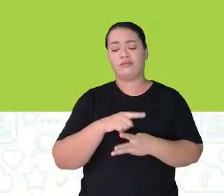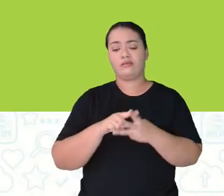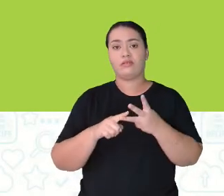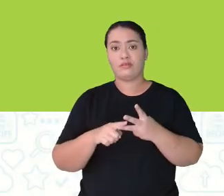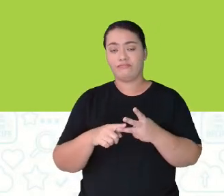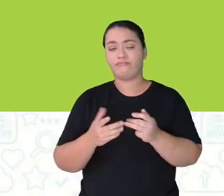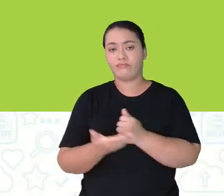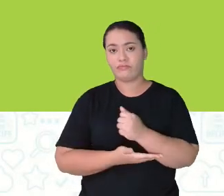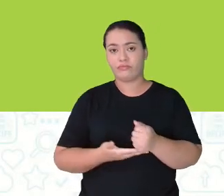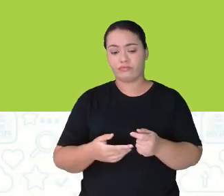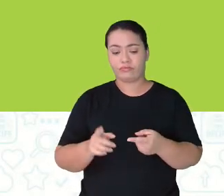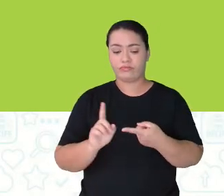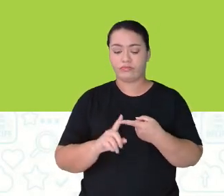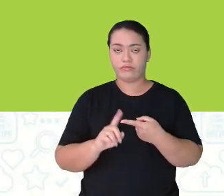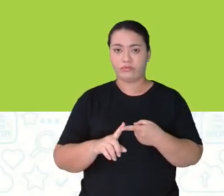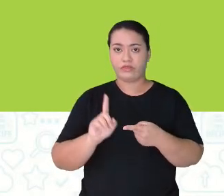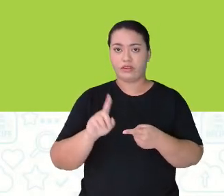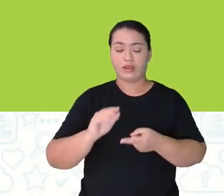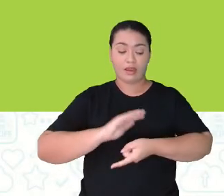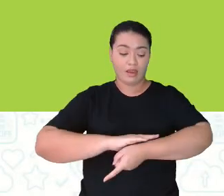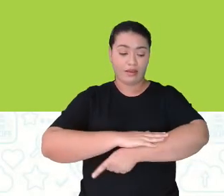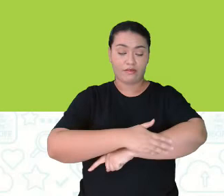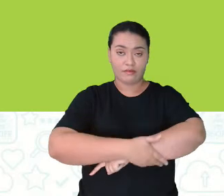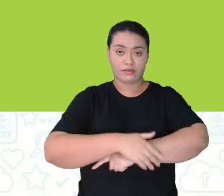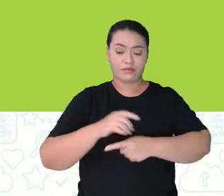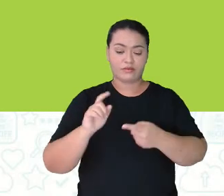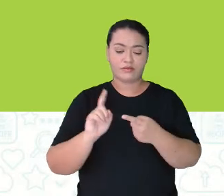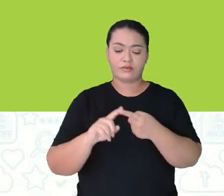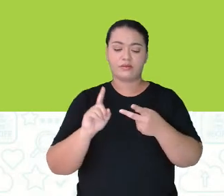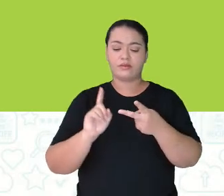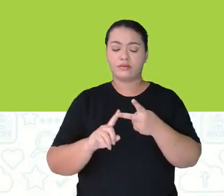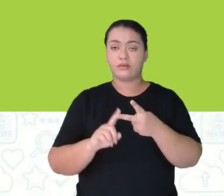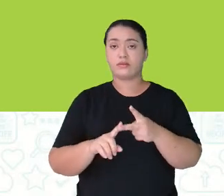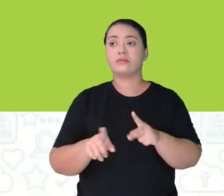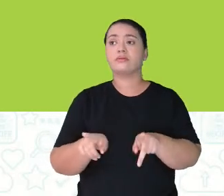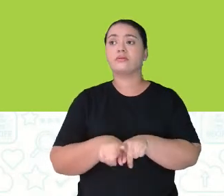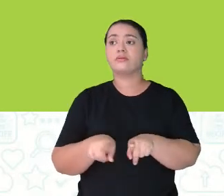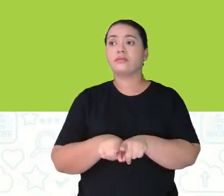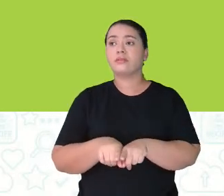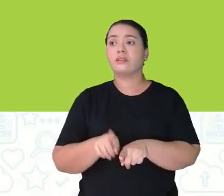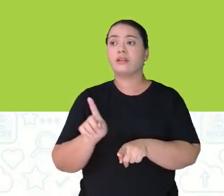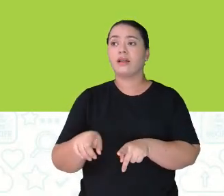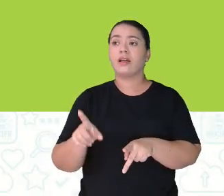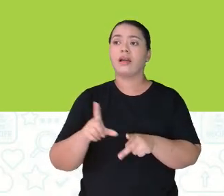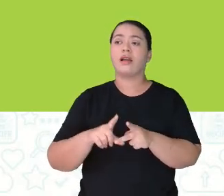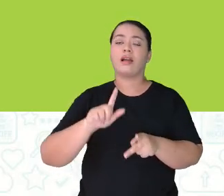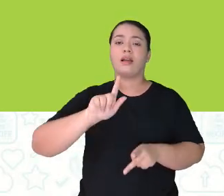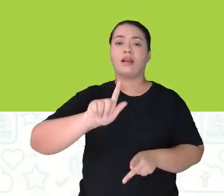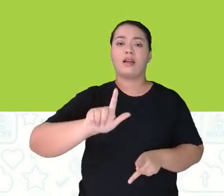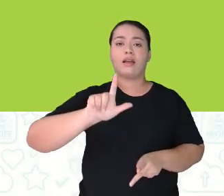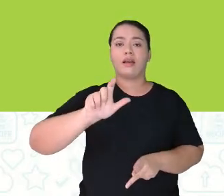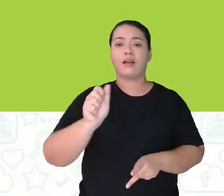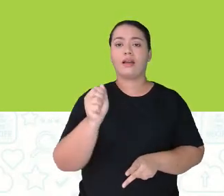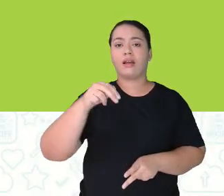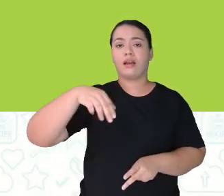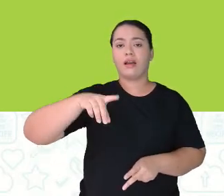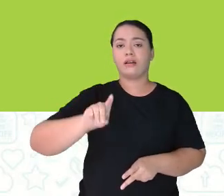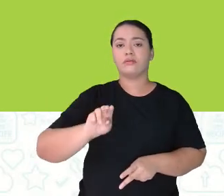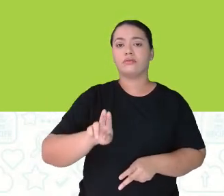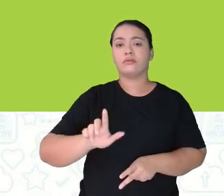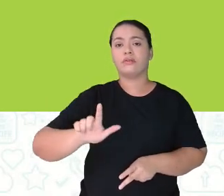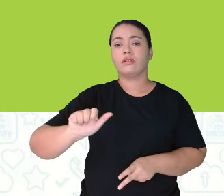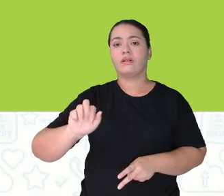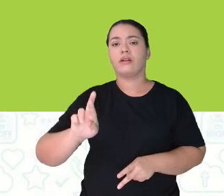básicos. Tecido epitelial de revestimento e tecido epitelial glandular. Observem que existem